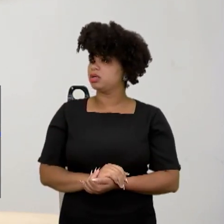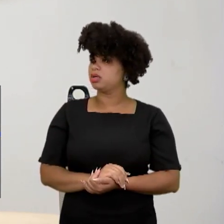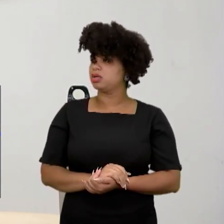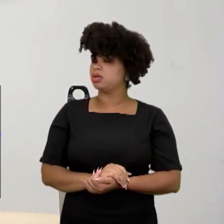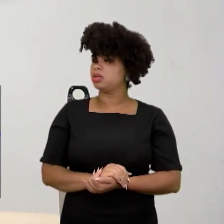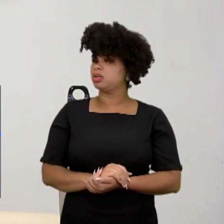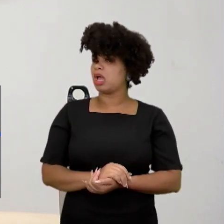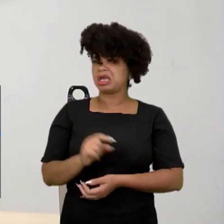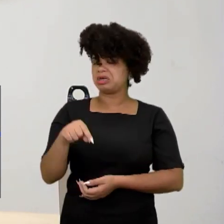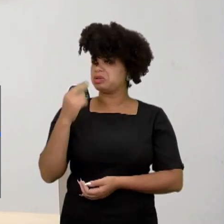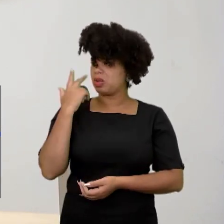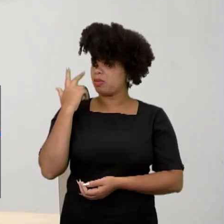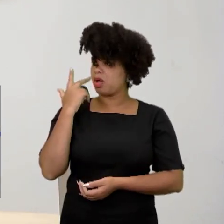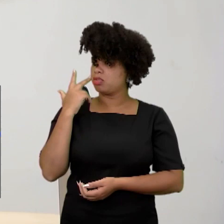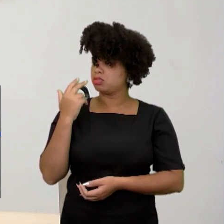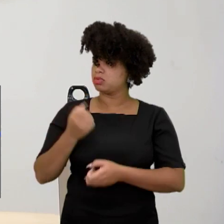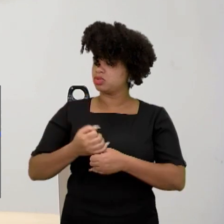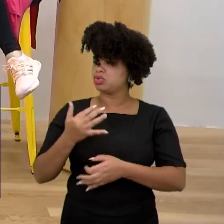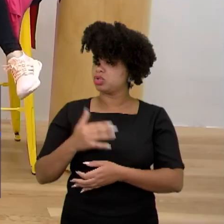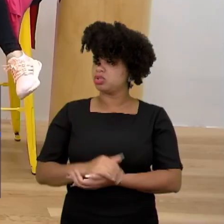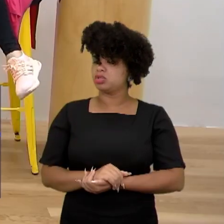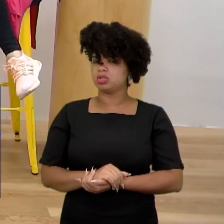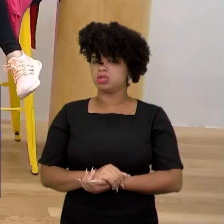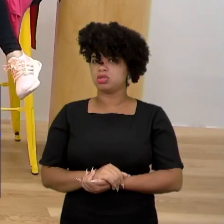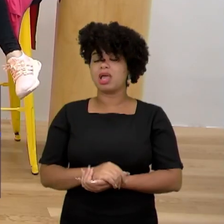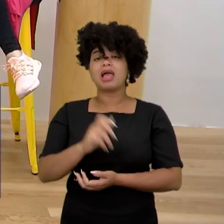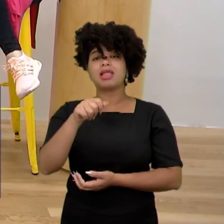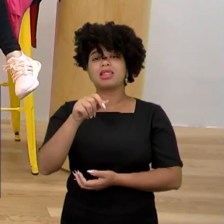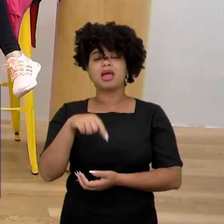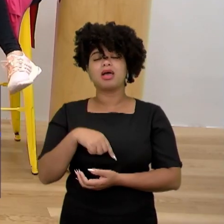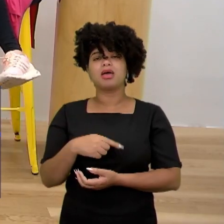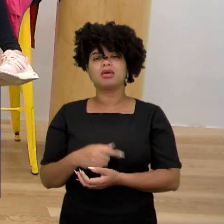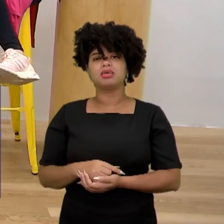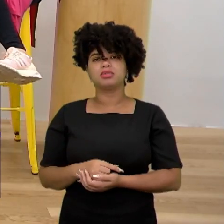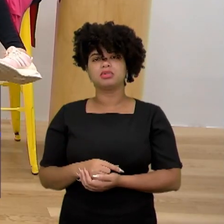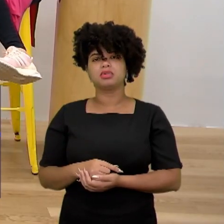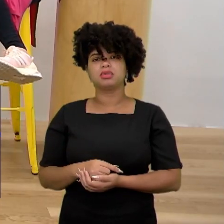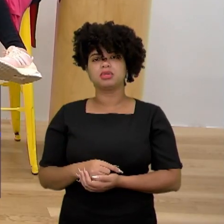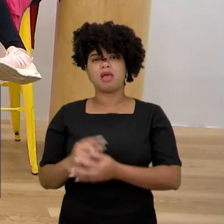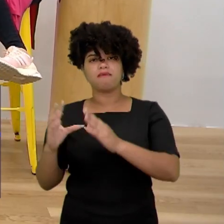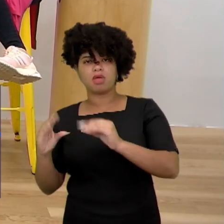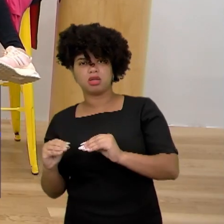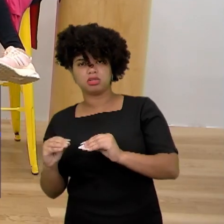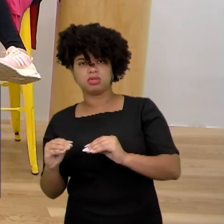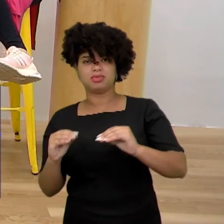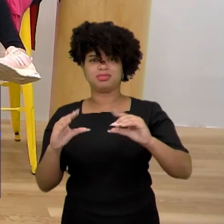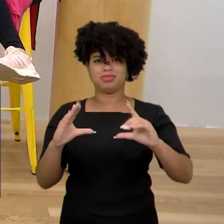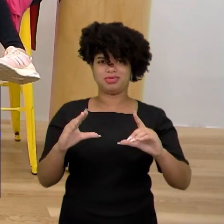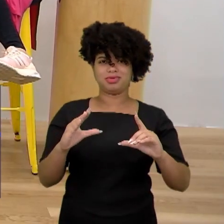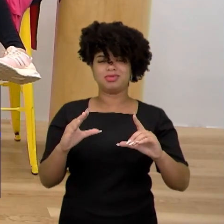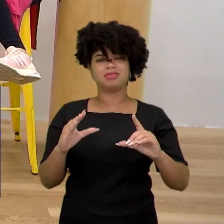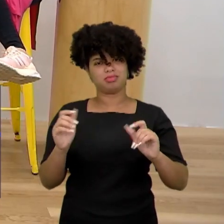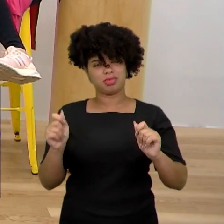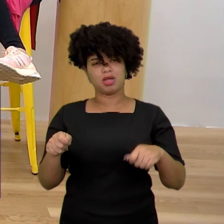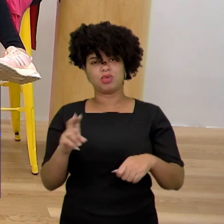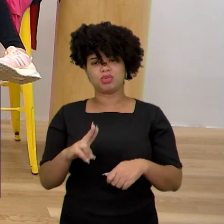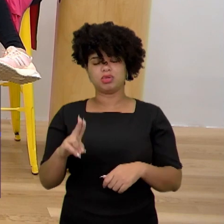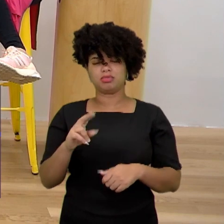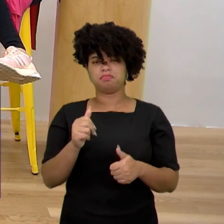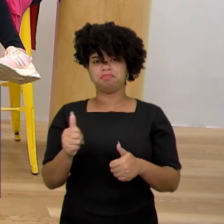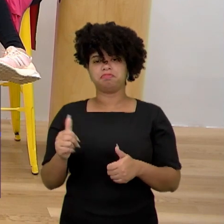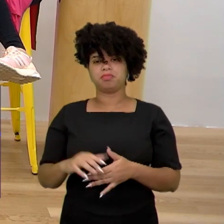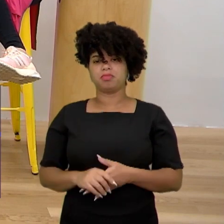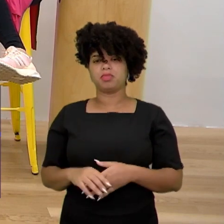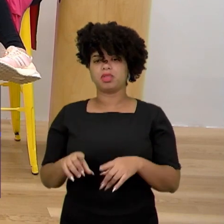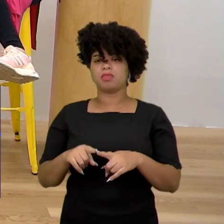percebi que... Não, tá ok. Tá tudo certinho. É só sair, entrar... Sai, volta, que vai dar tudo certo. E